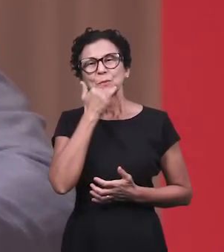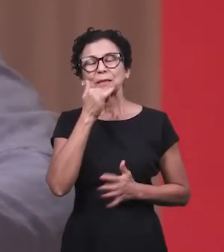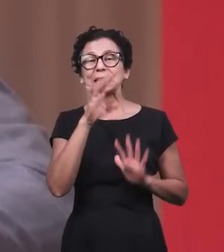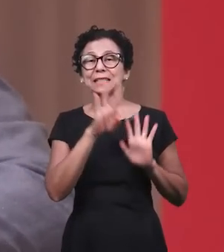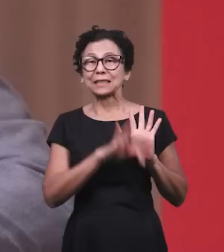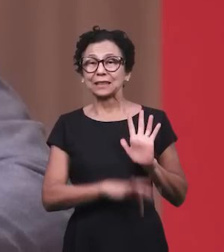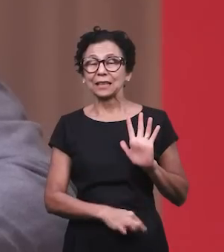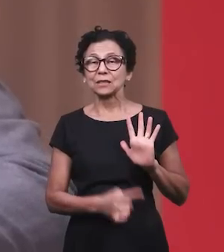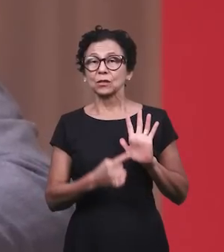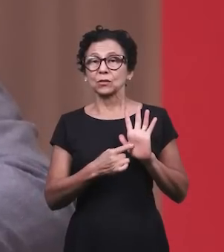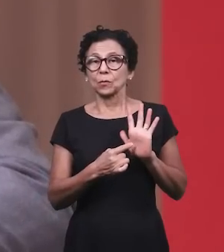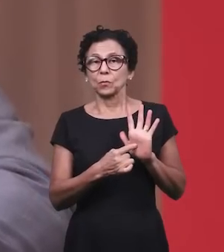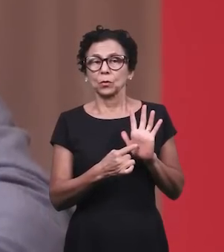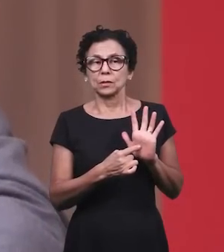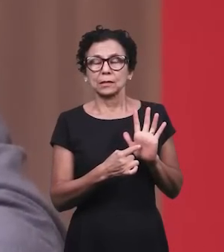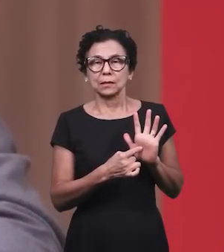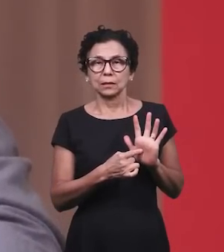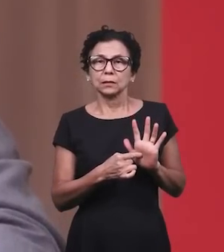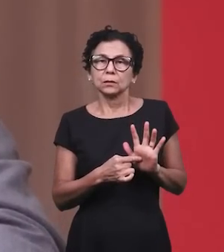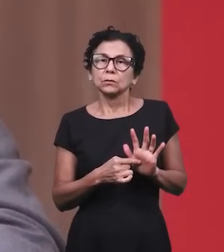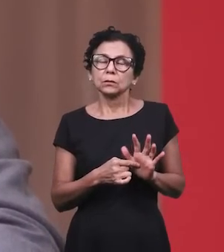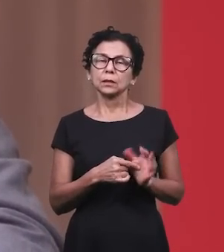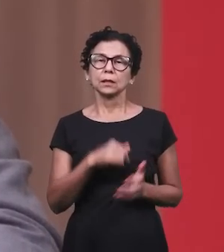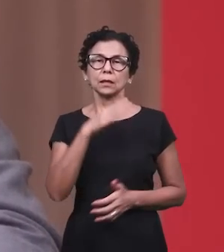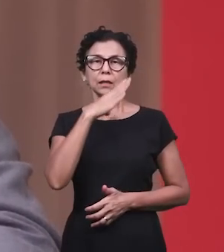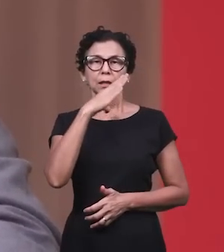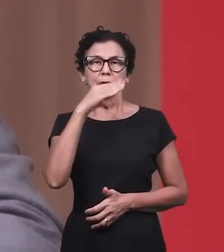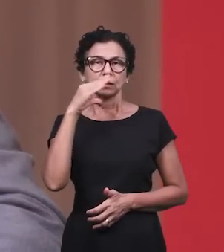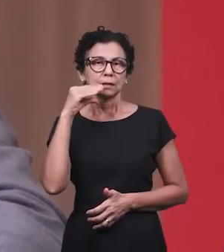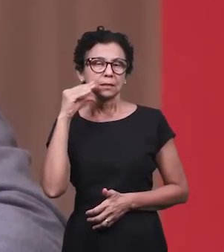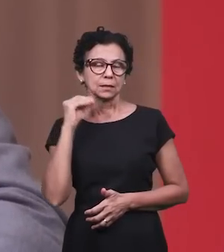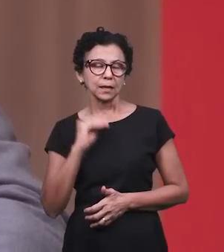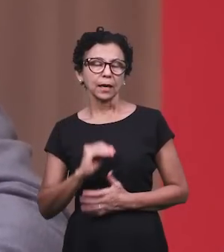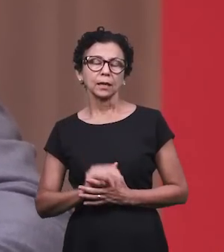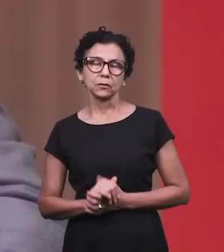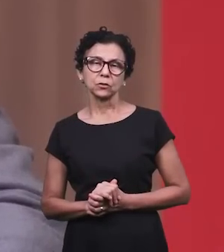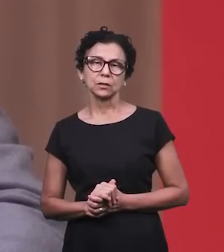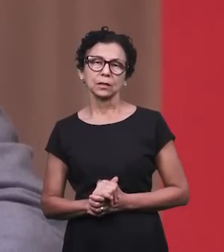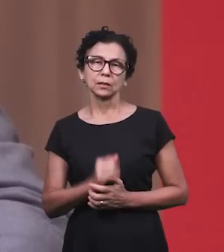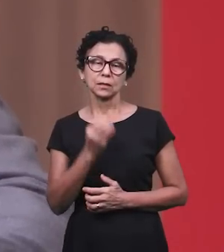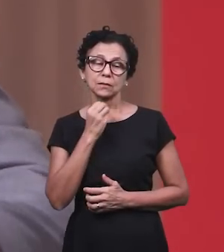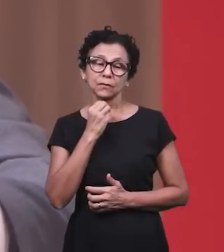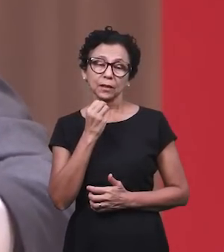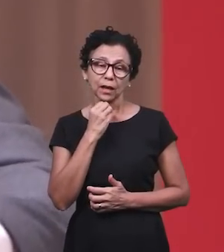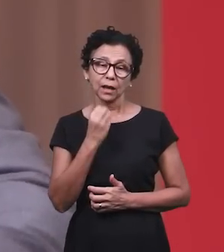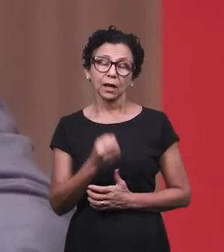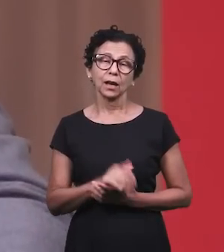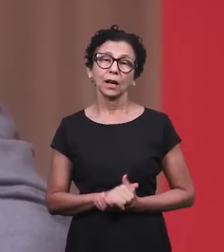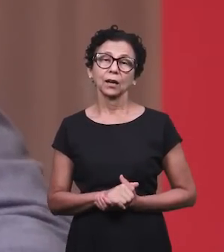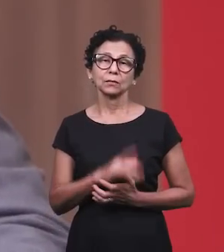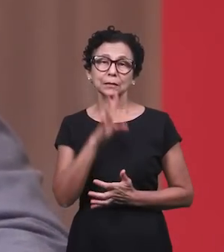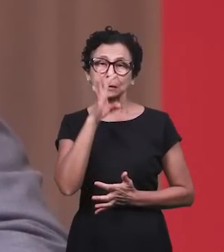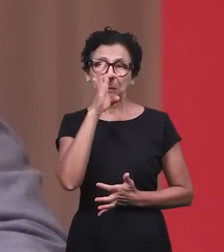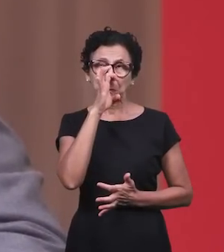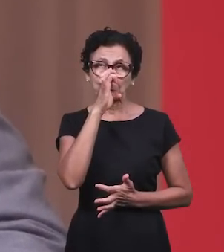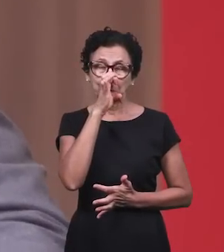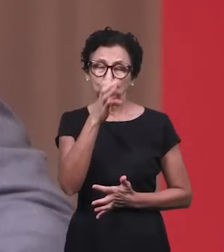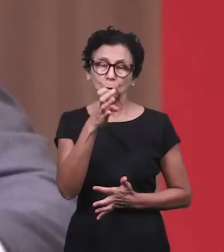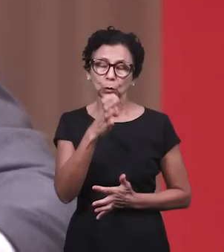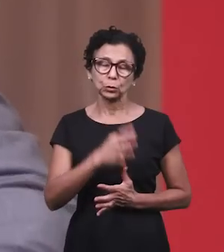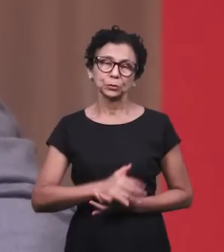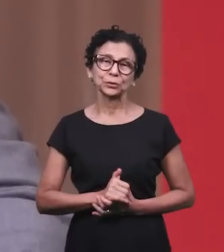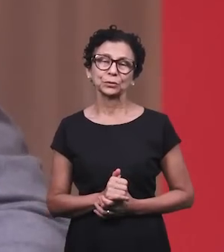no nosso caso aqui, da escola bíblica dominical, né? Da importância dos pais levarem os seus